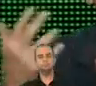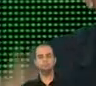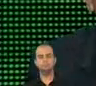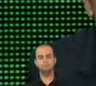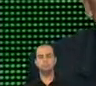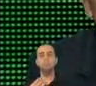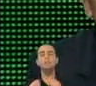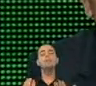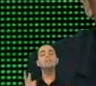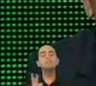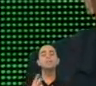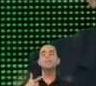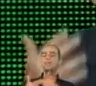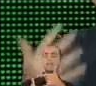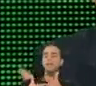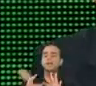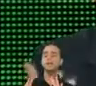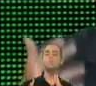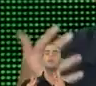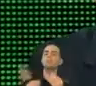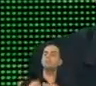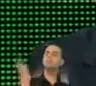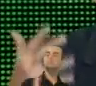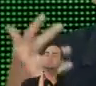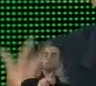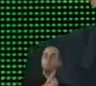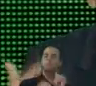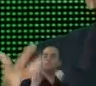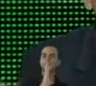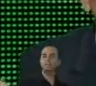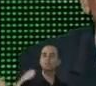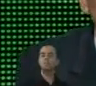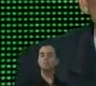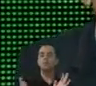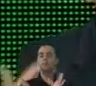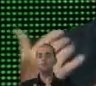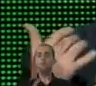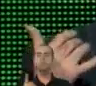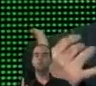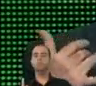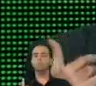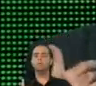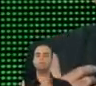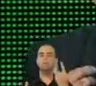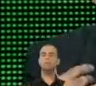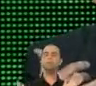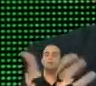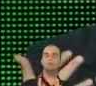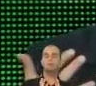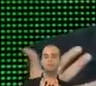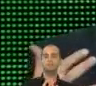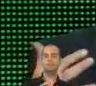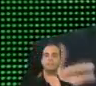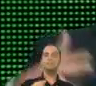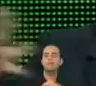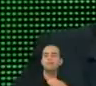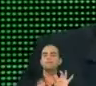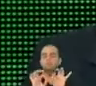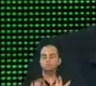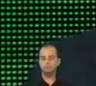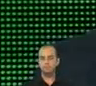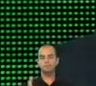comportei dessa maneira. Como? Trabalhando para todos os brasileiros. Nunca trabalhei para um partido, nunca trabalhei para